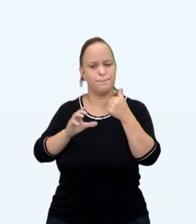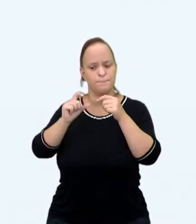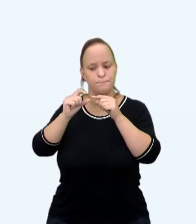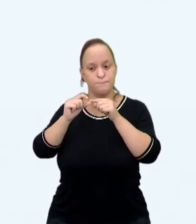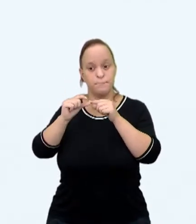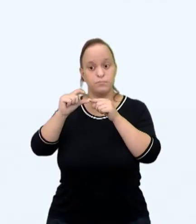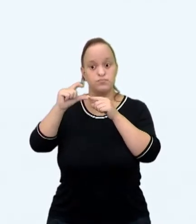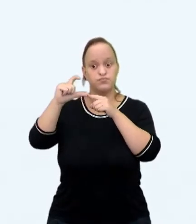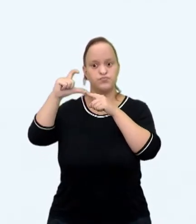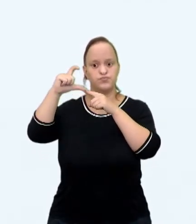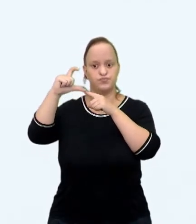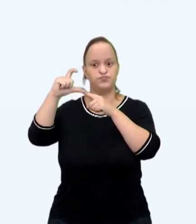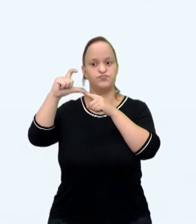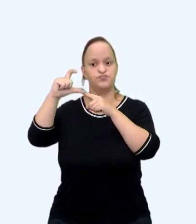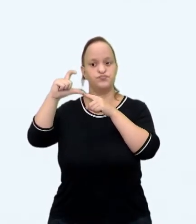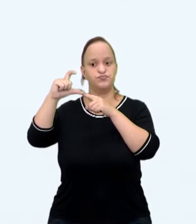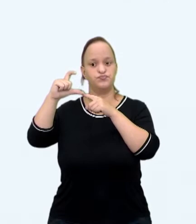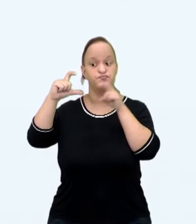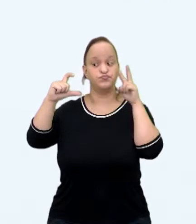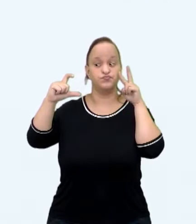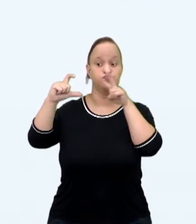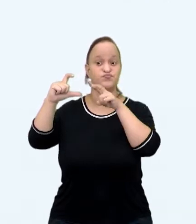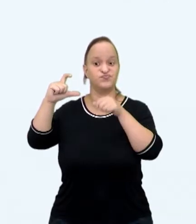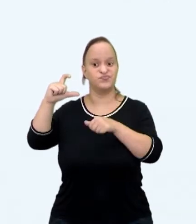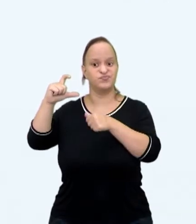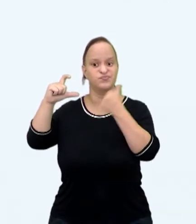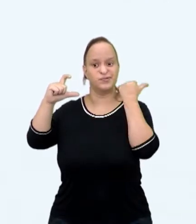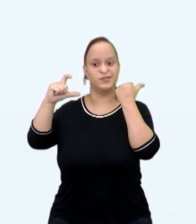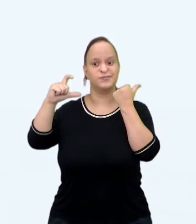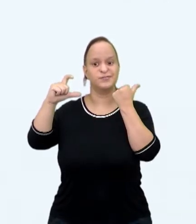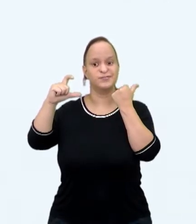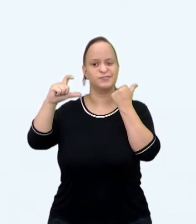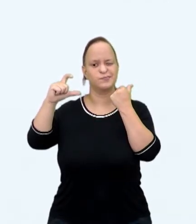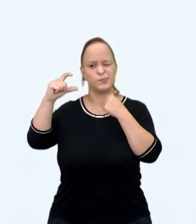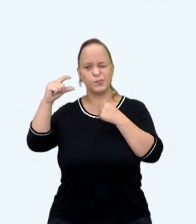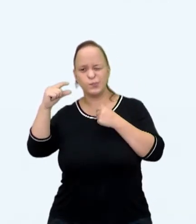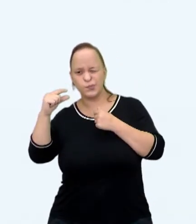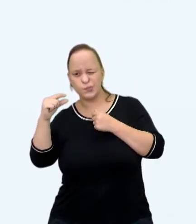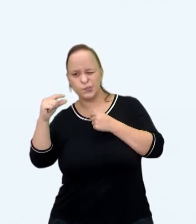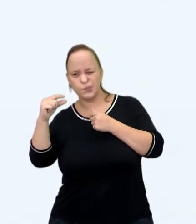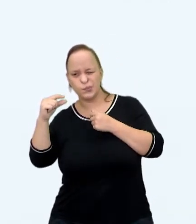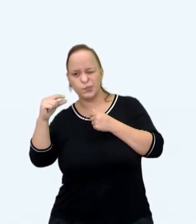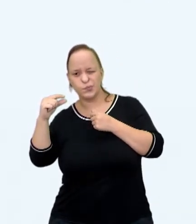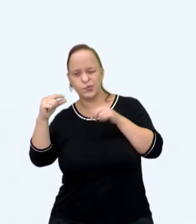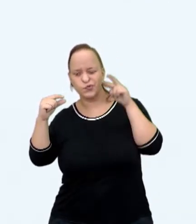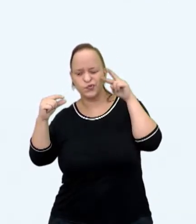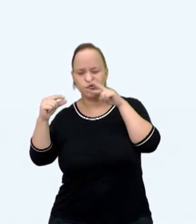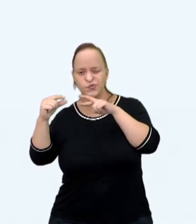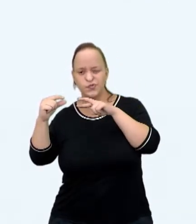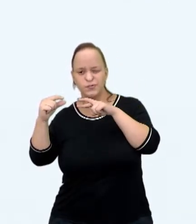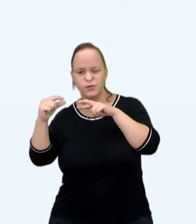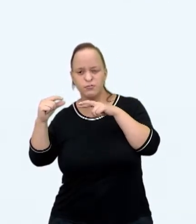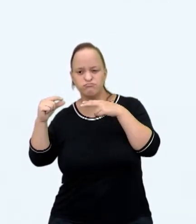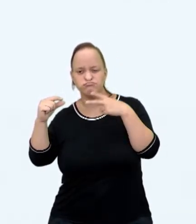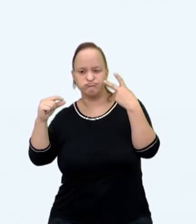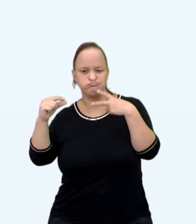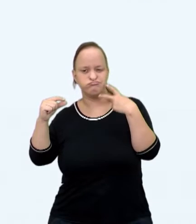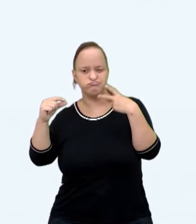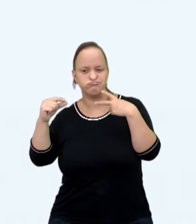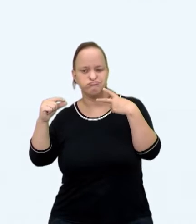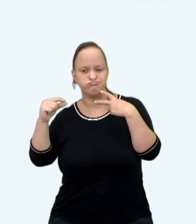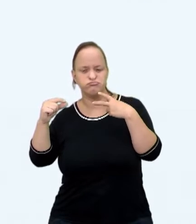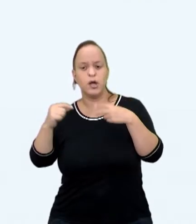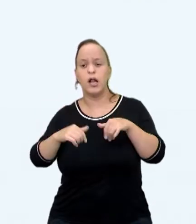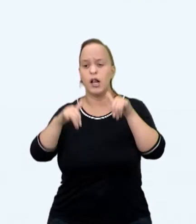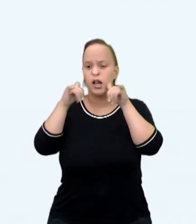maiores são as que possuem maior importância. E vocês saberam dizer sobre para que servem os